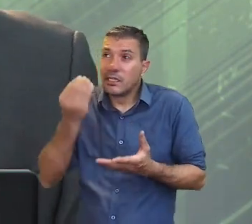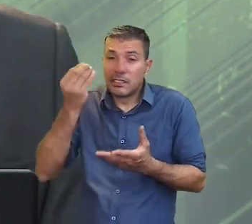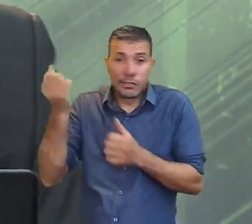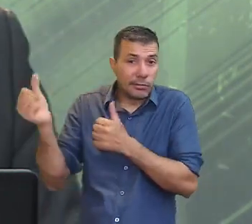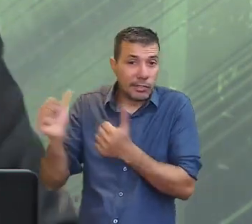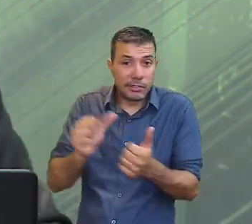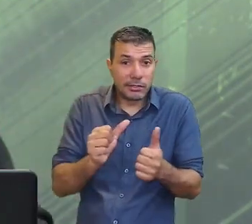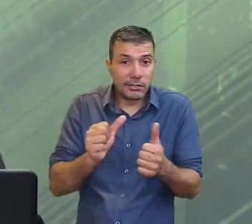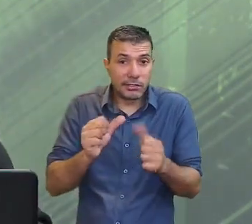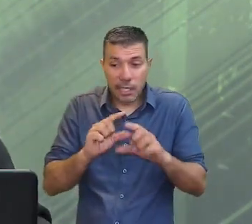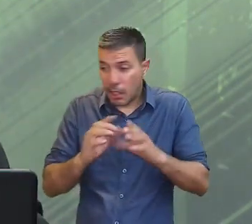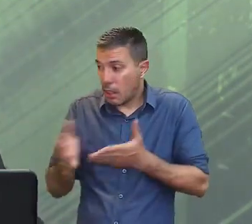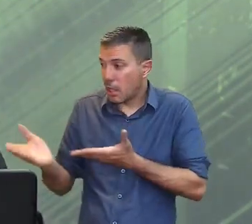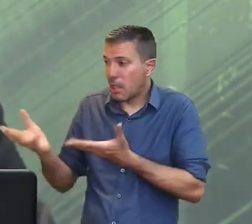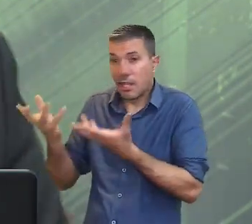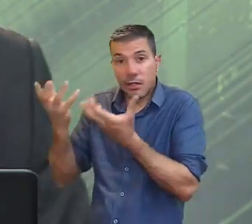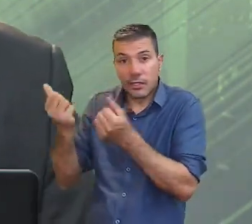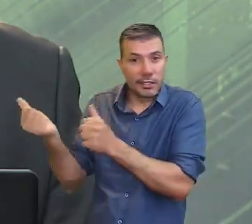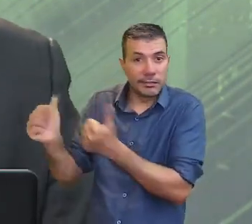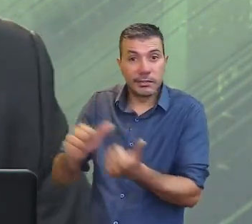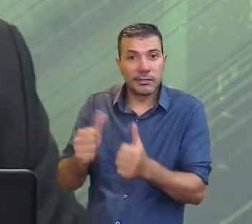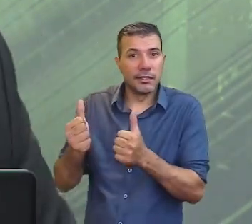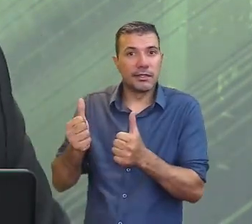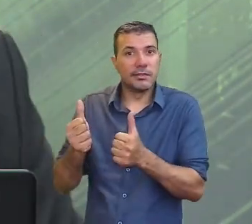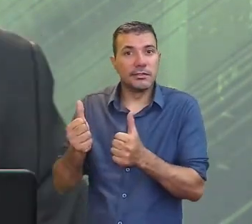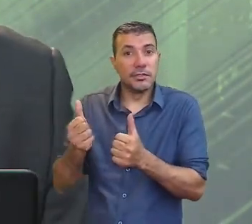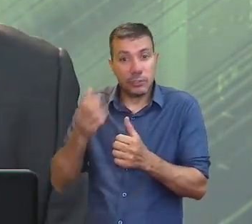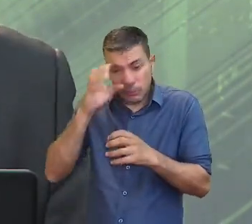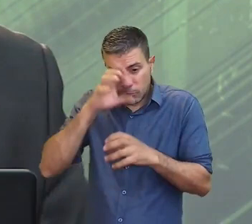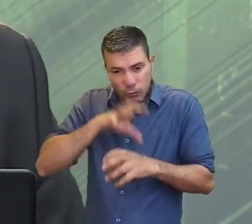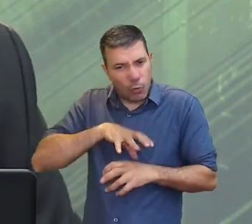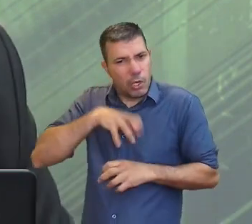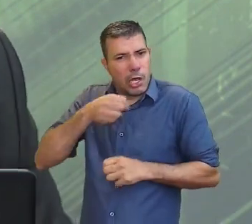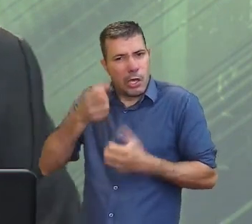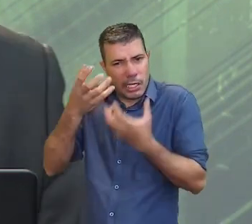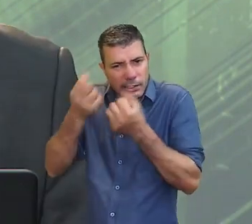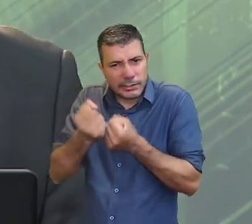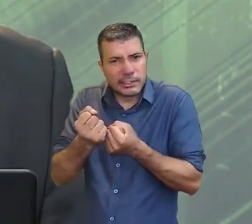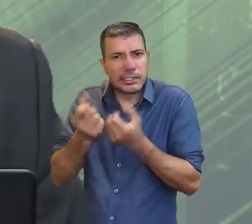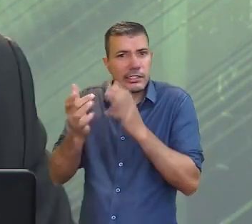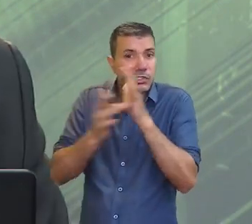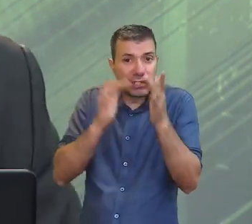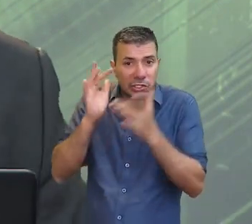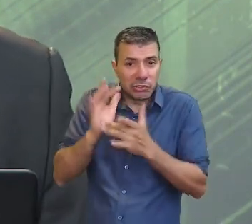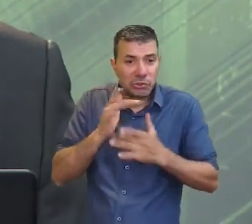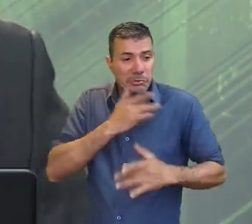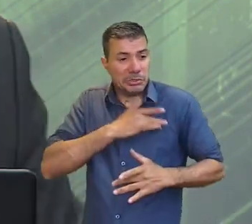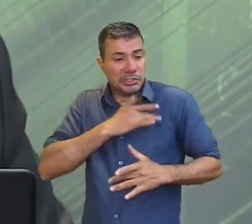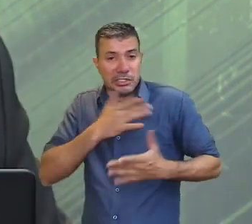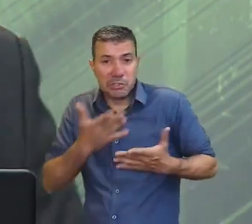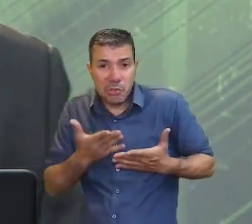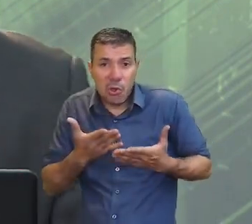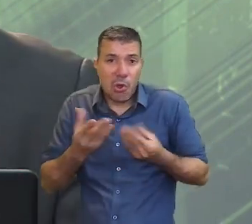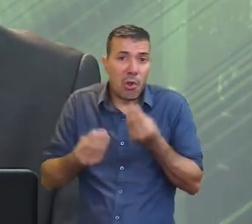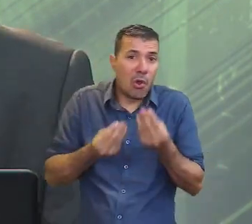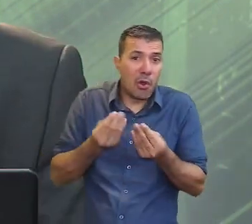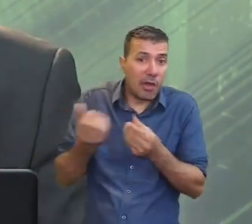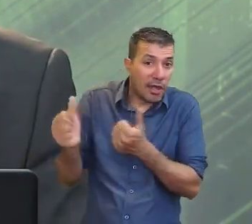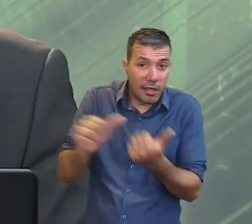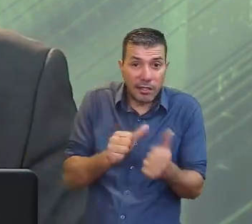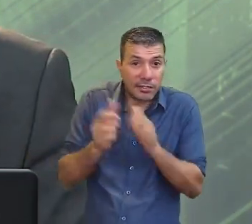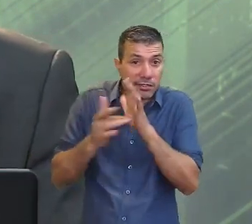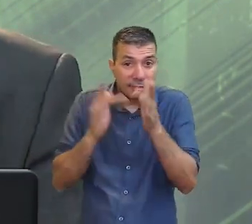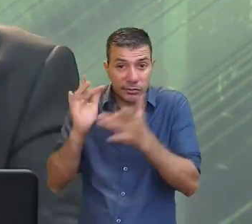batismo. Clique nesse link, diga aí, eu quero ser batizado, seja corajoso, aceite o trono da graça, misericórdia, entregue a sua vida a